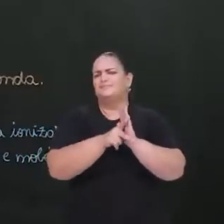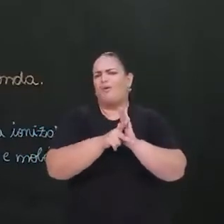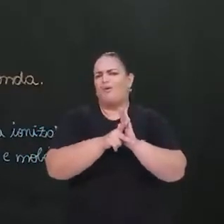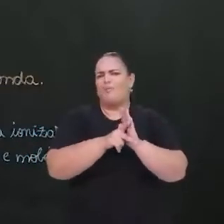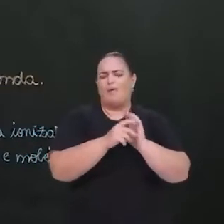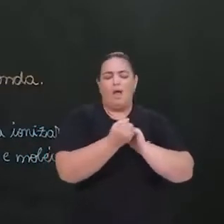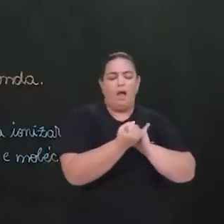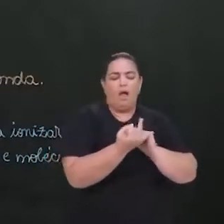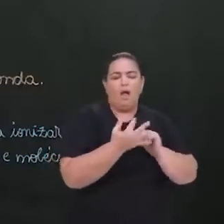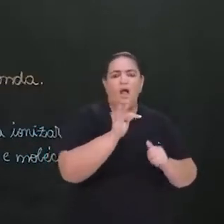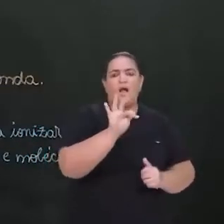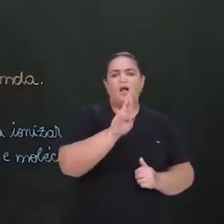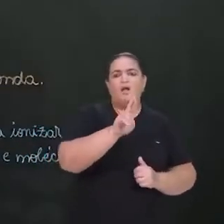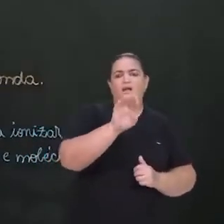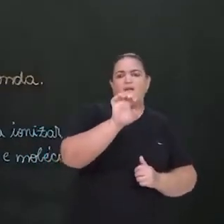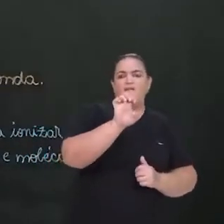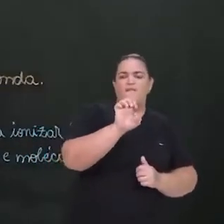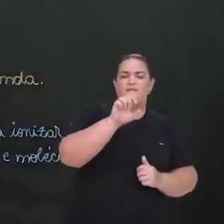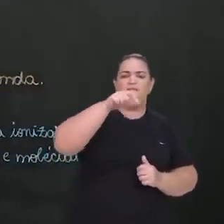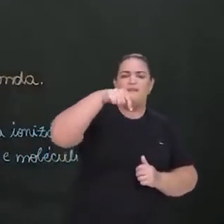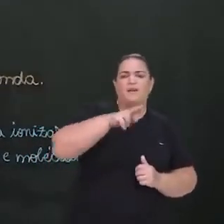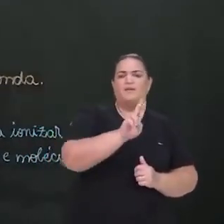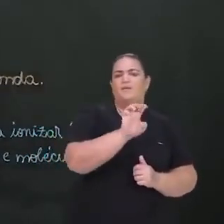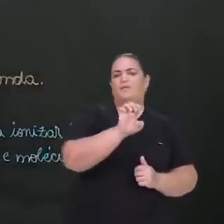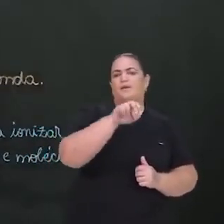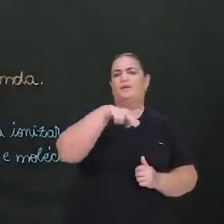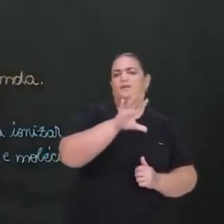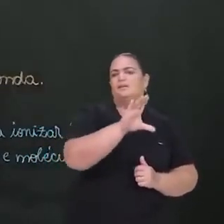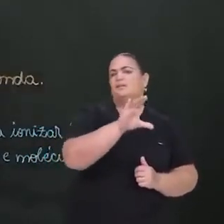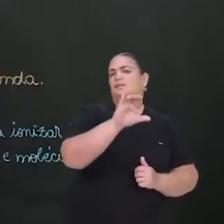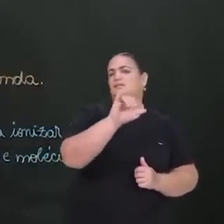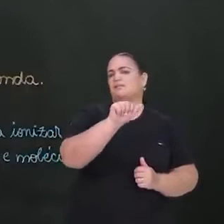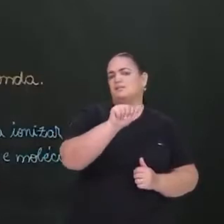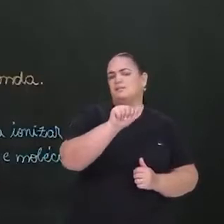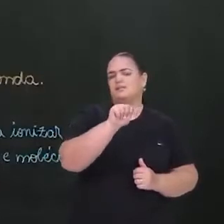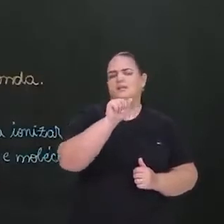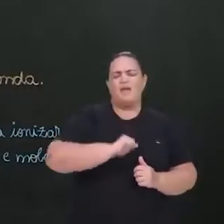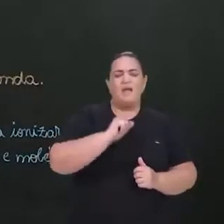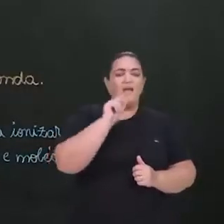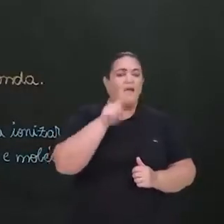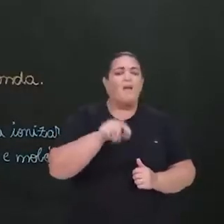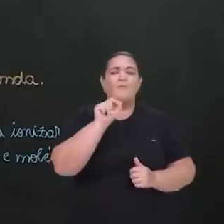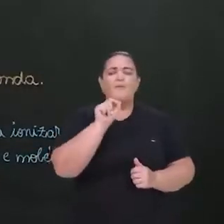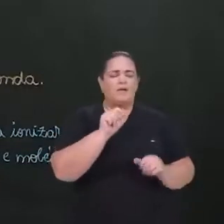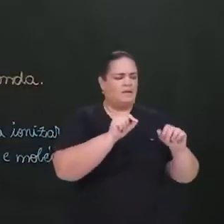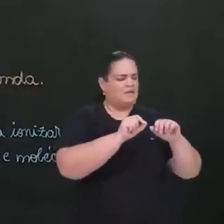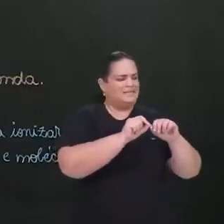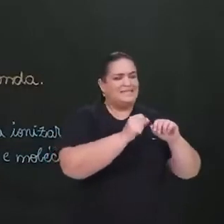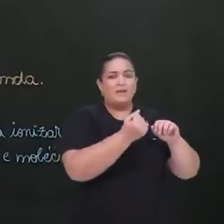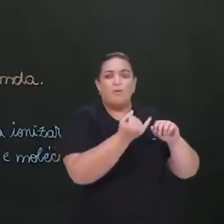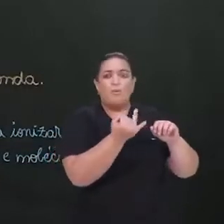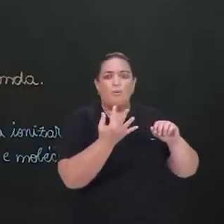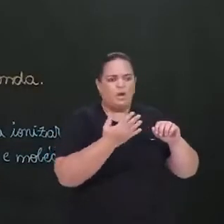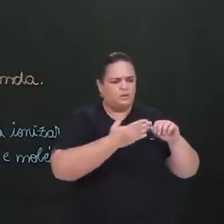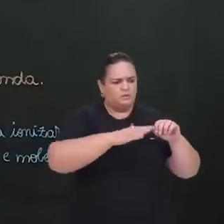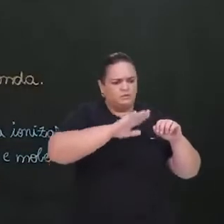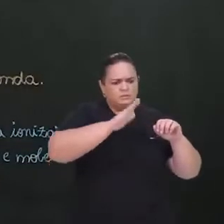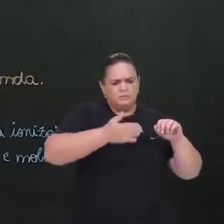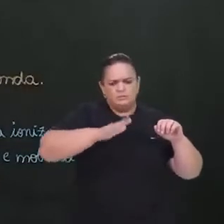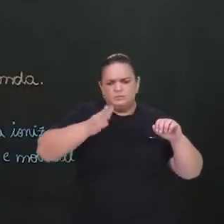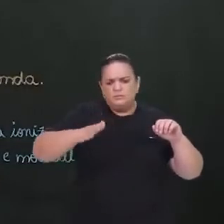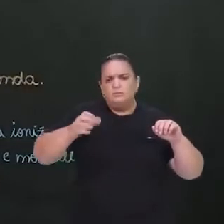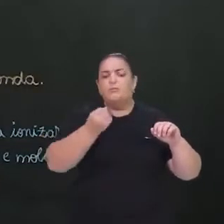uma frequência, aqui representada por esse azulzinho. O que é a frequência? É o número de oscilação, o quanto